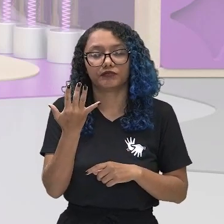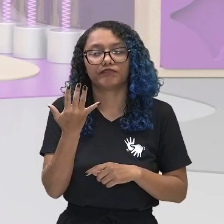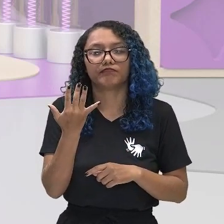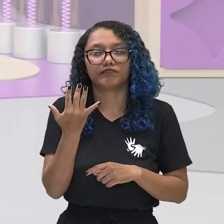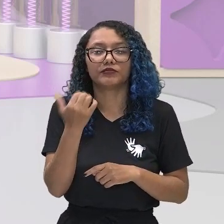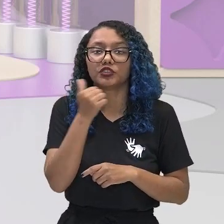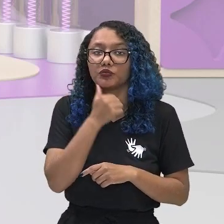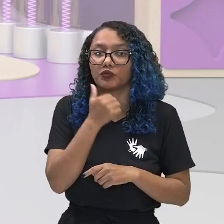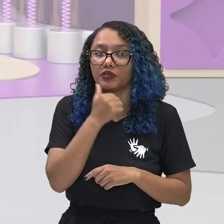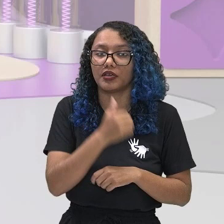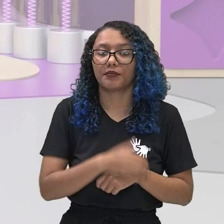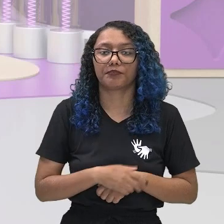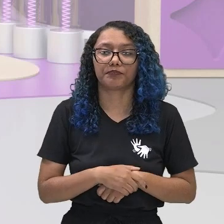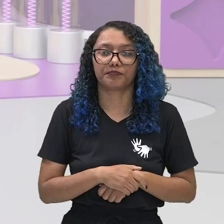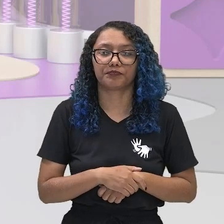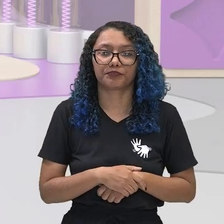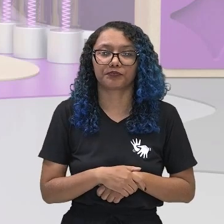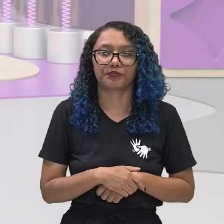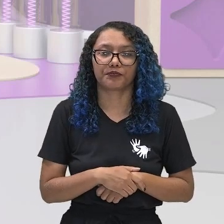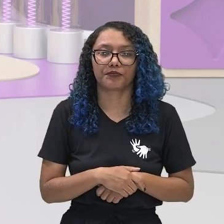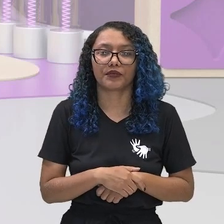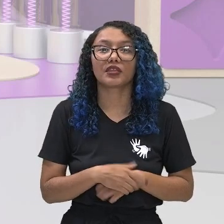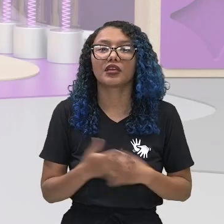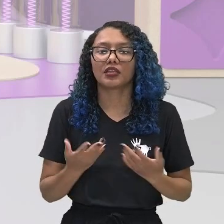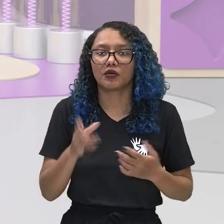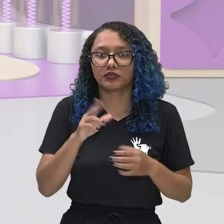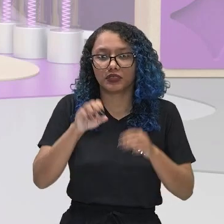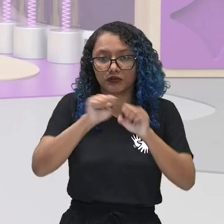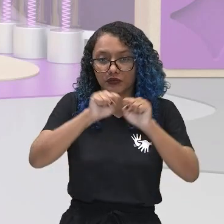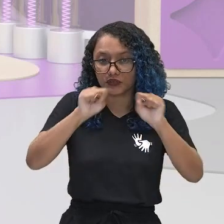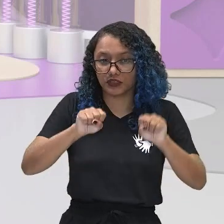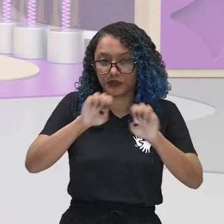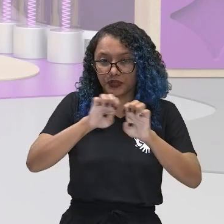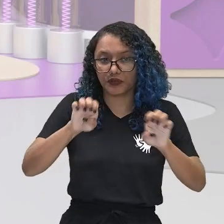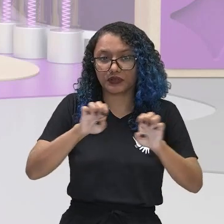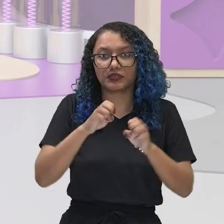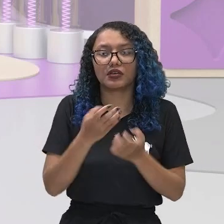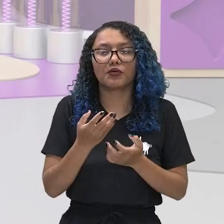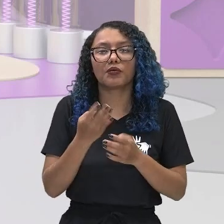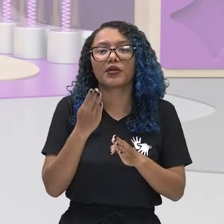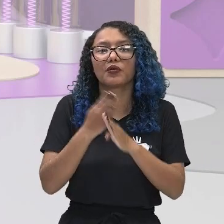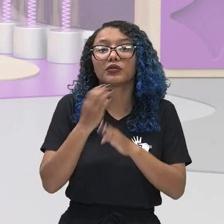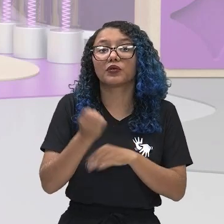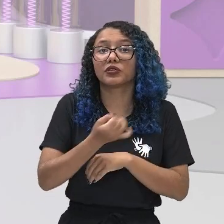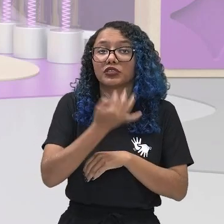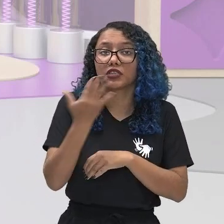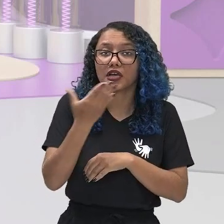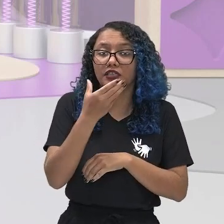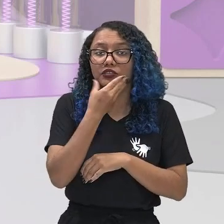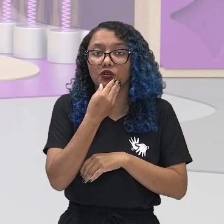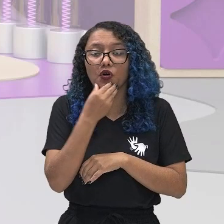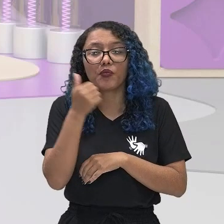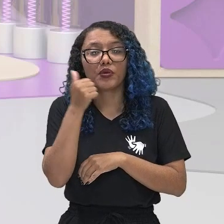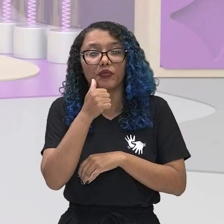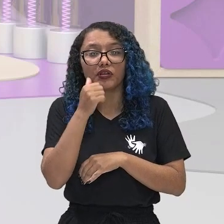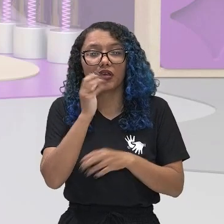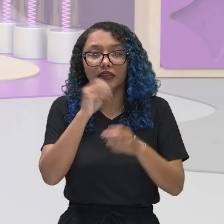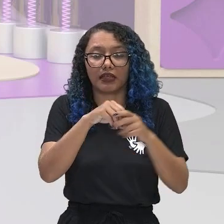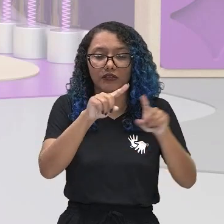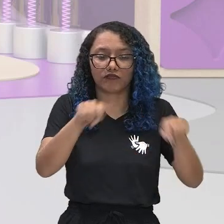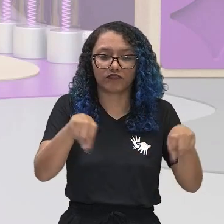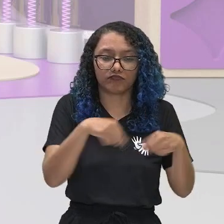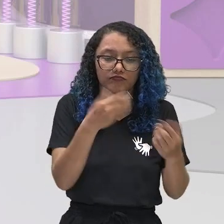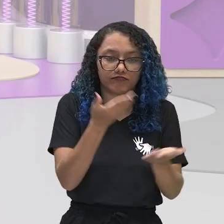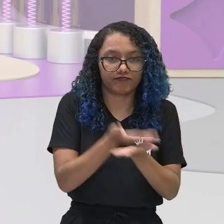Determine através de um sistema de equações a quantidade de meninos e meninas da sala